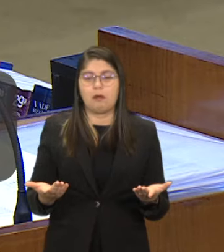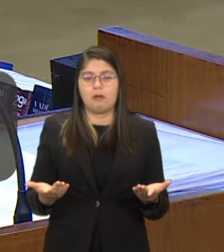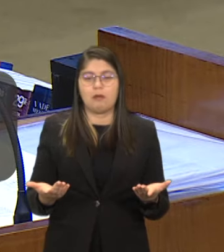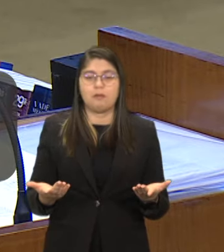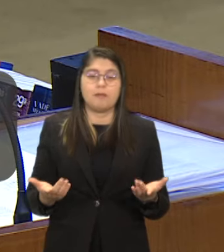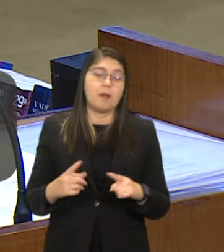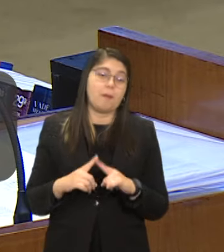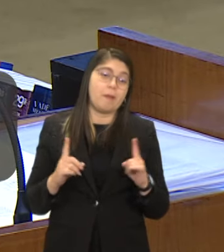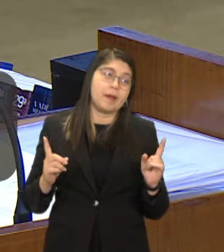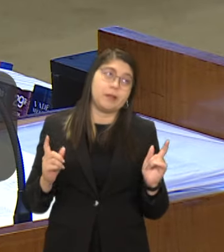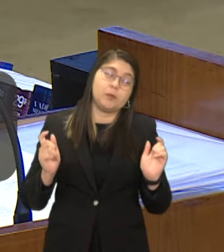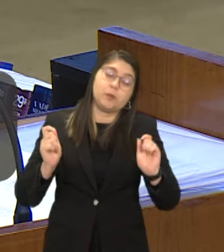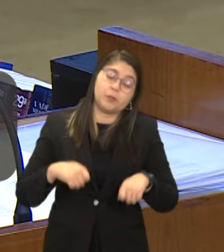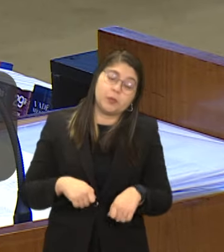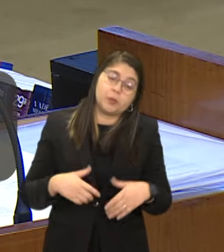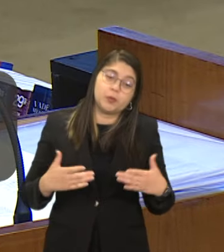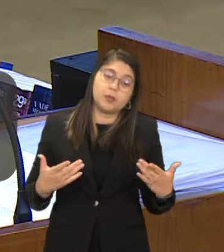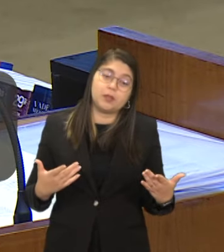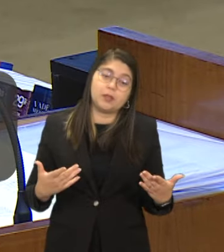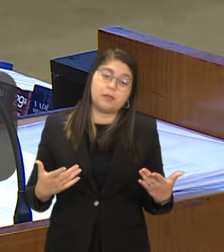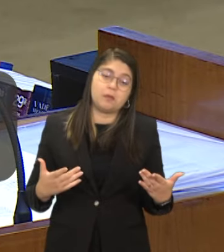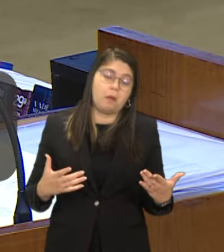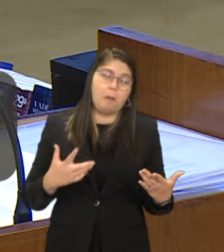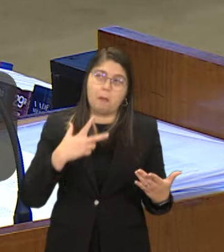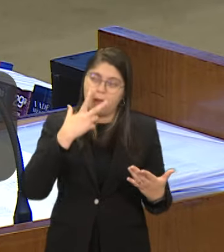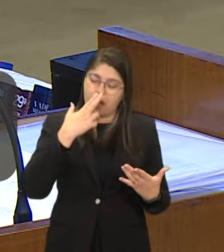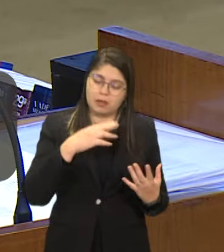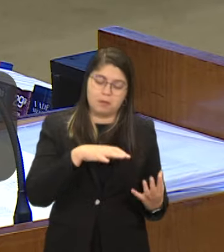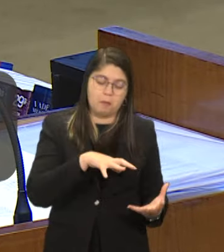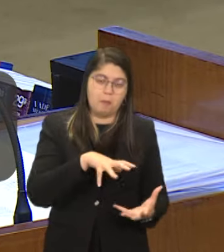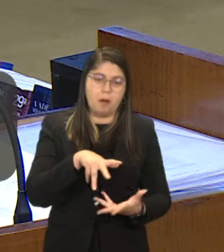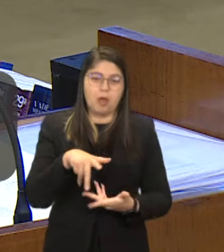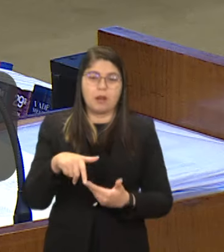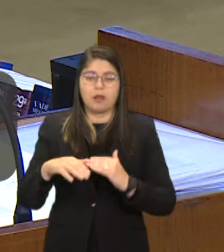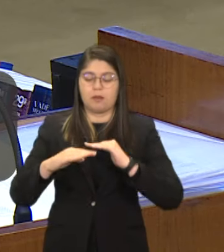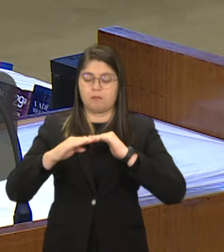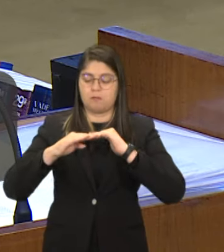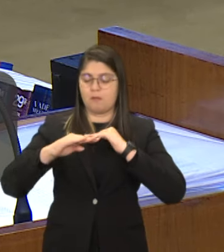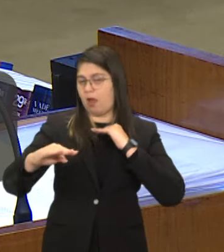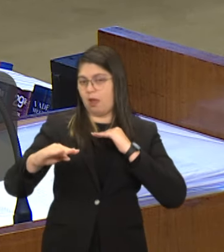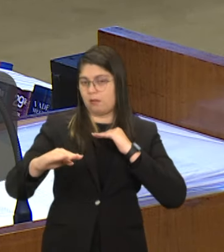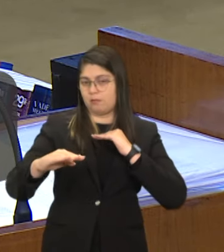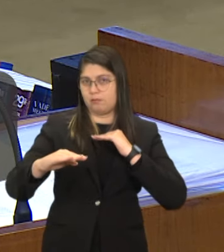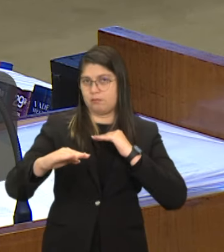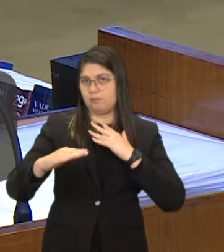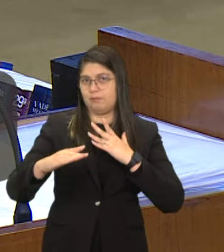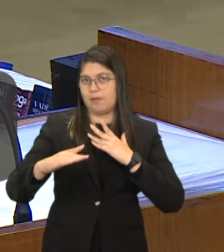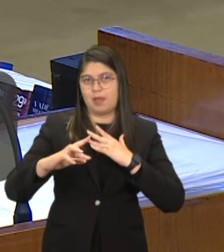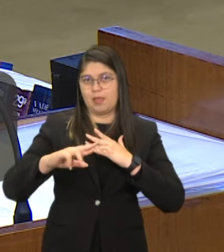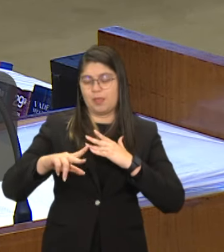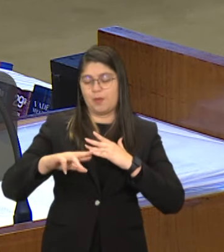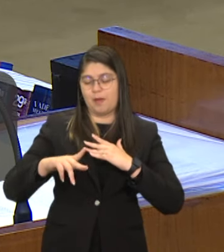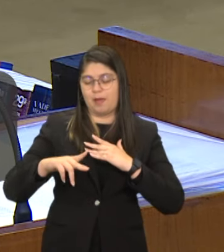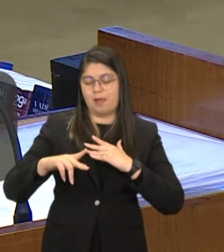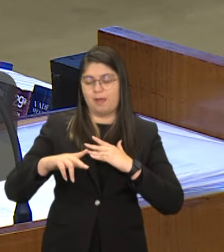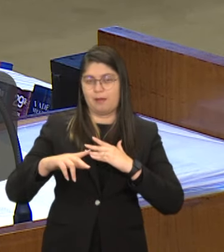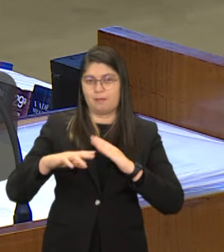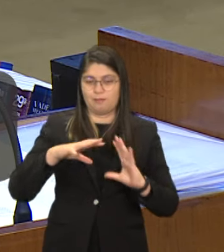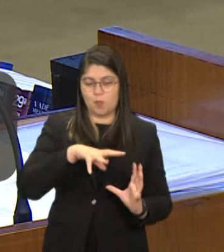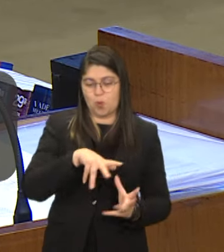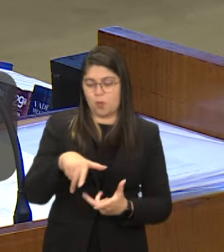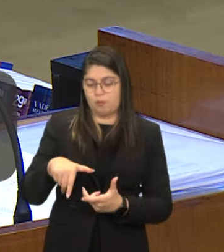Certamente deve ser de um planeta plano esta visão de liberdade